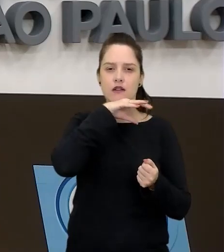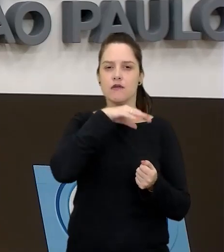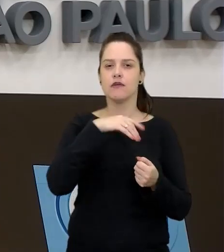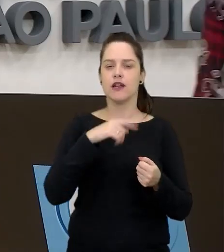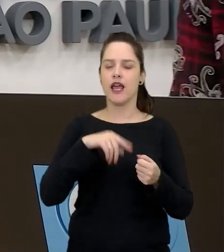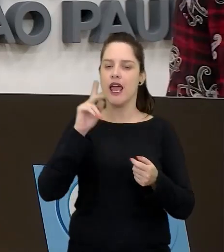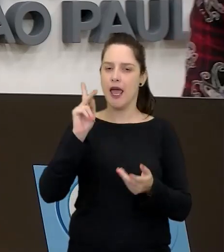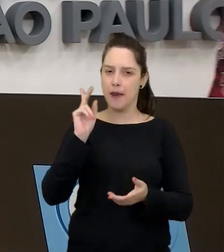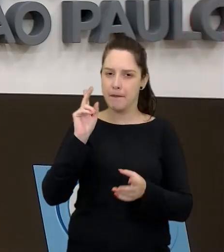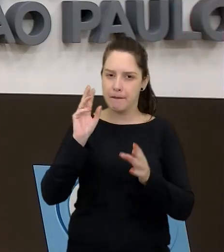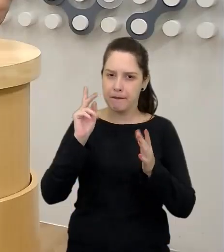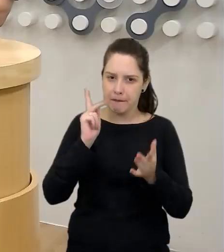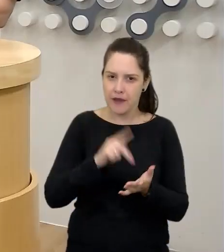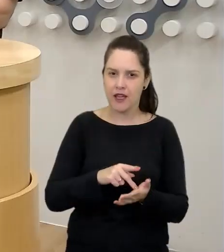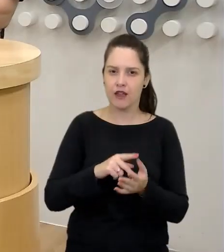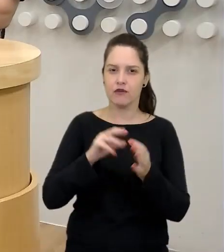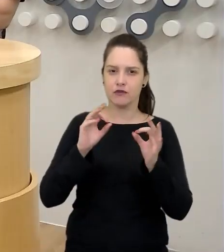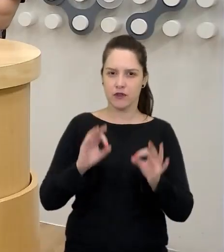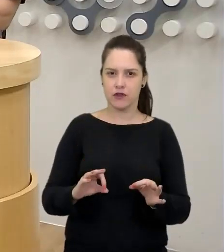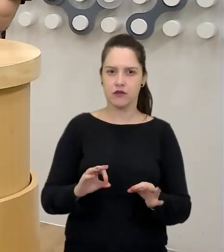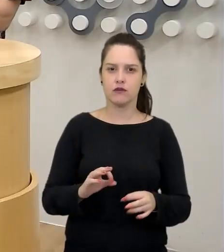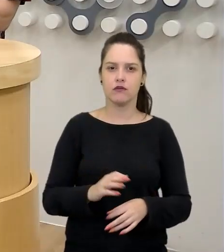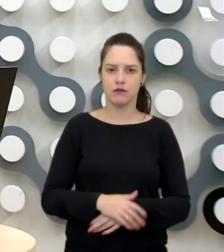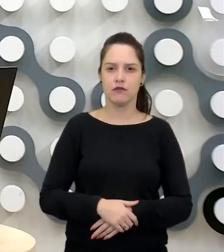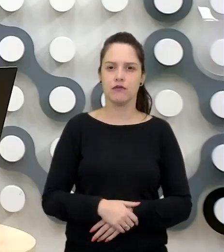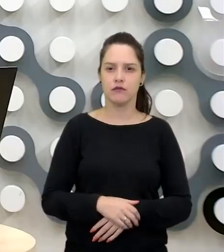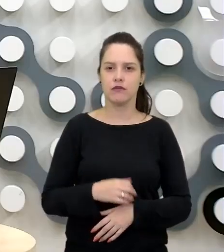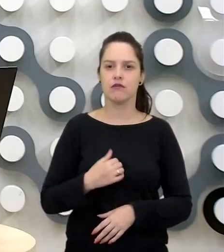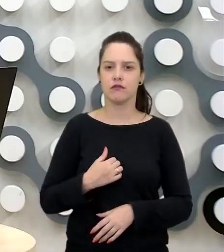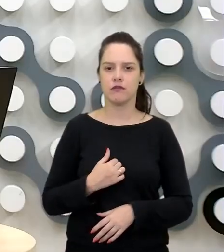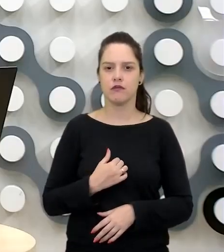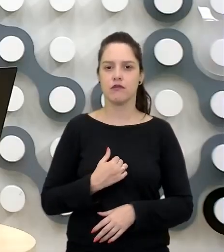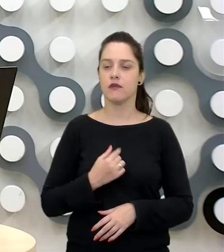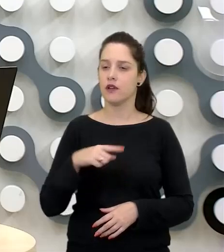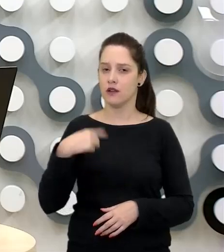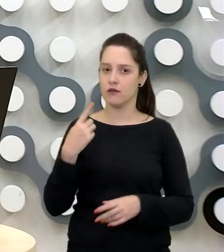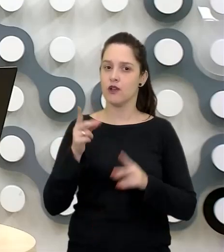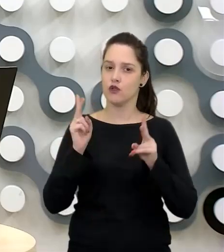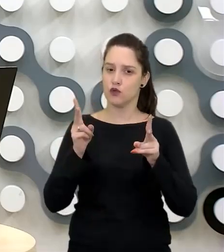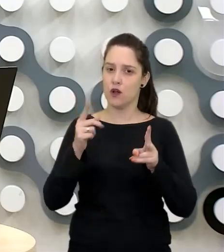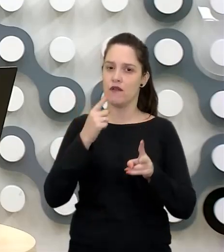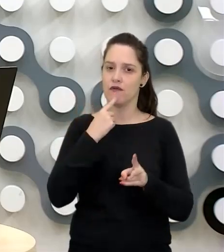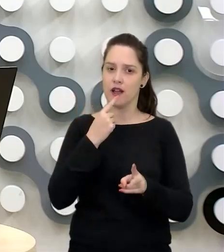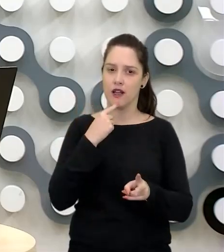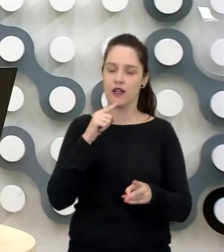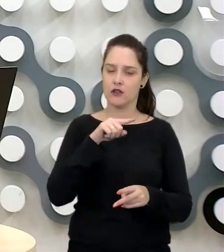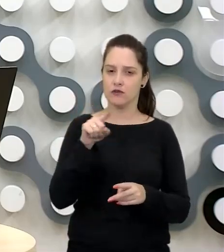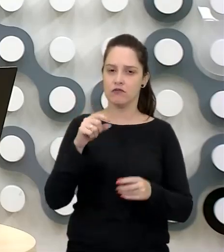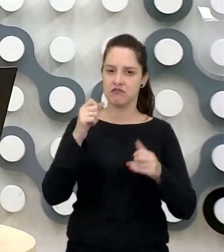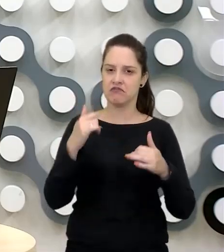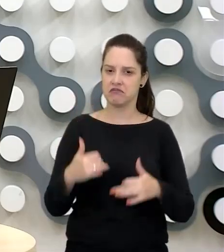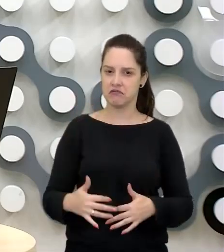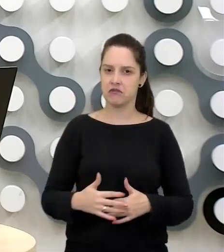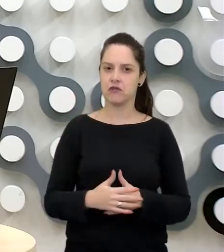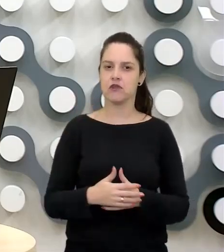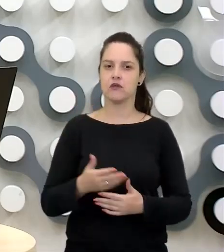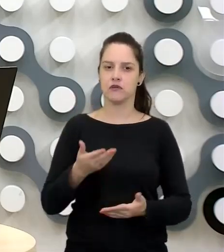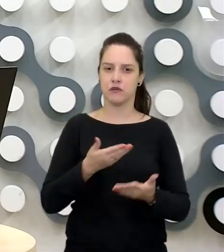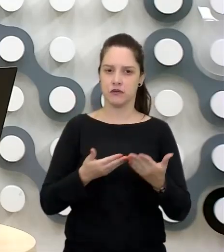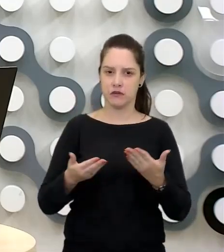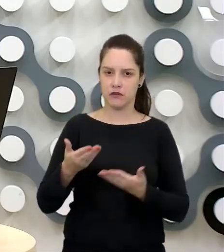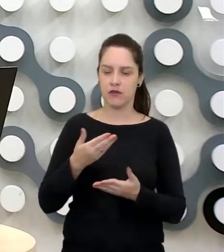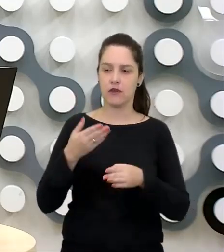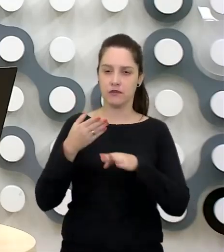do Cortázar e do realismo mágico. Olha só, então a gente vai continuar falando do Cortázar aí na interação, vocês vão